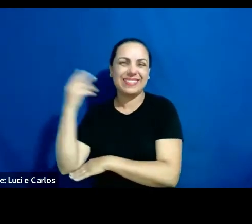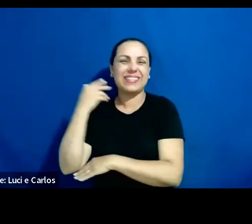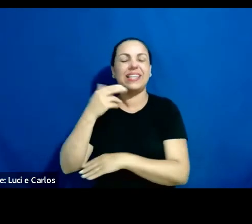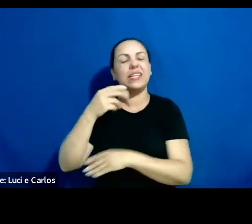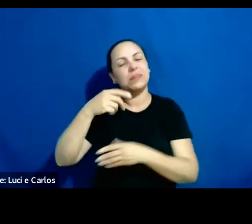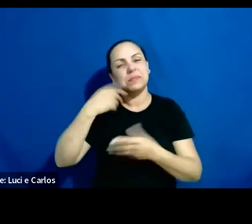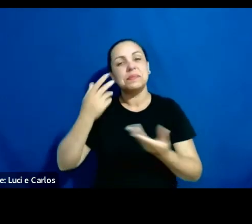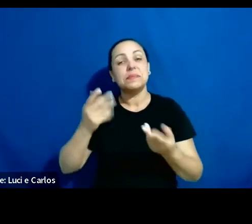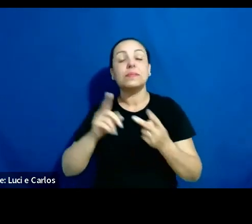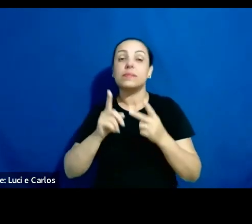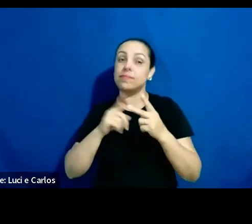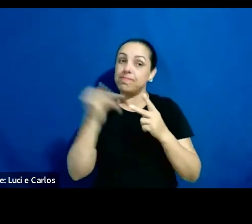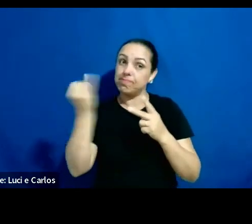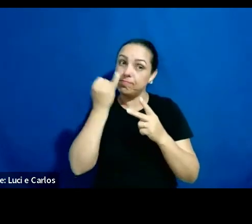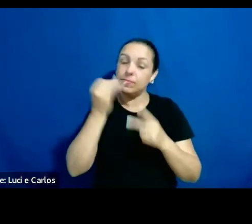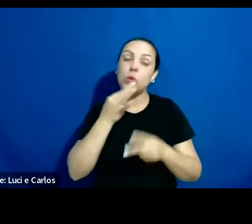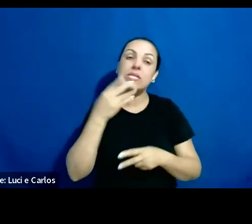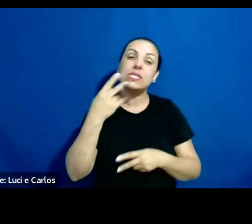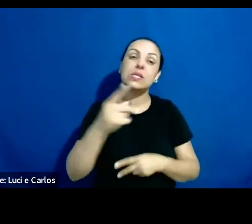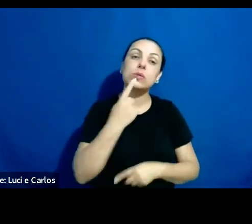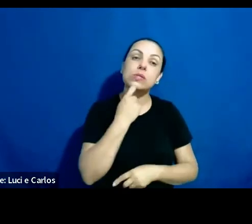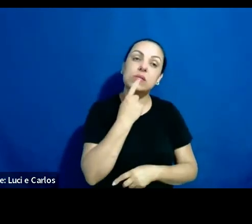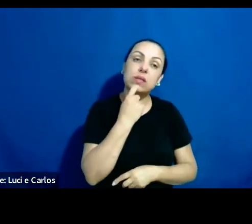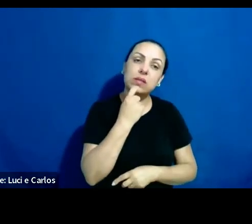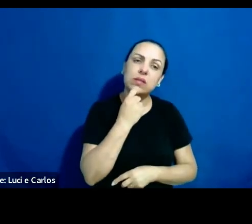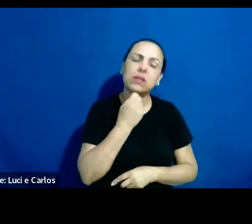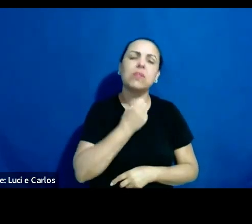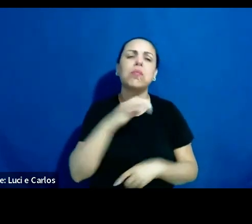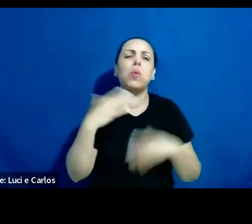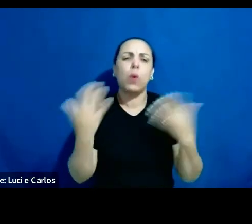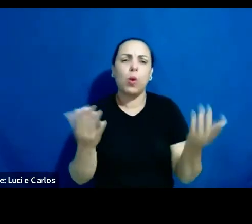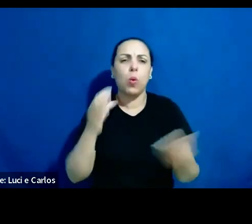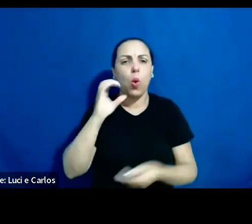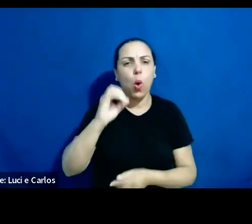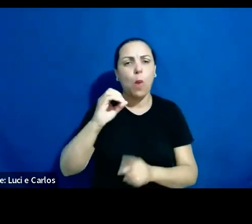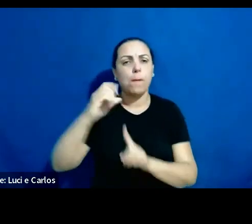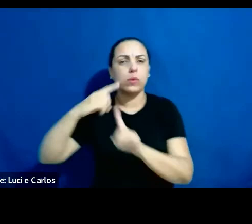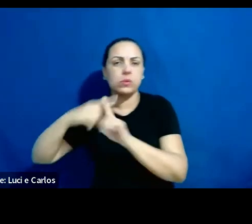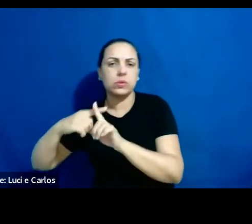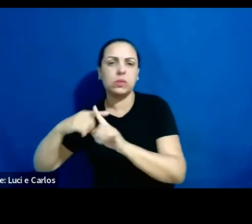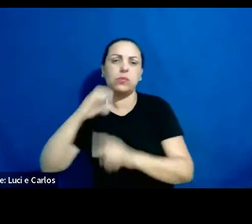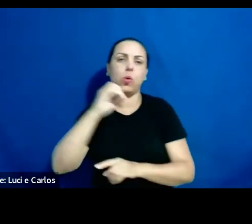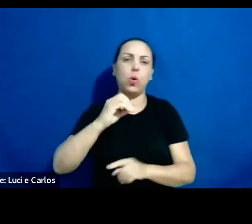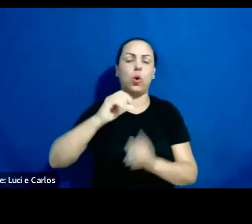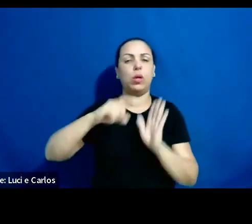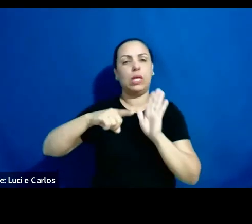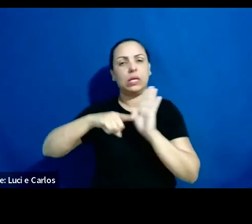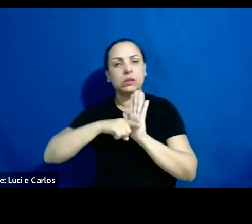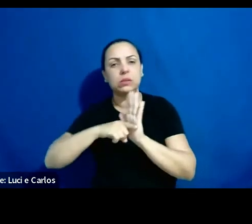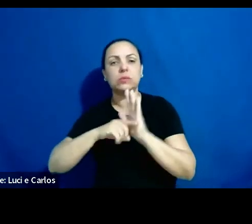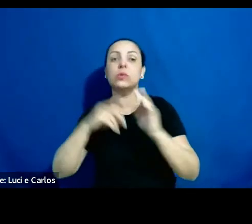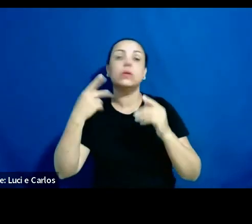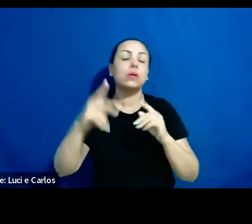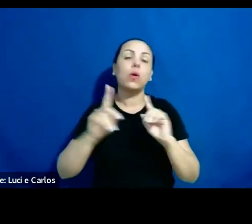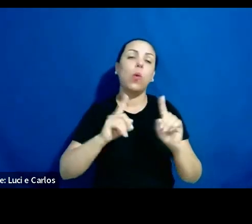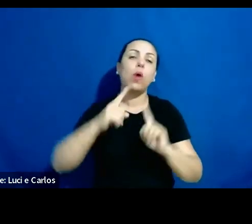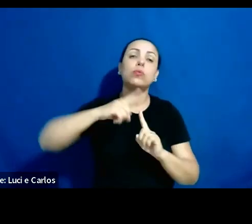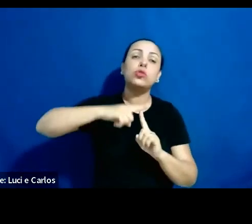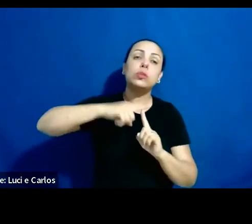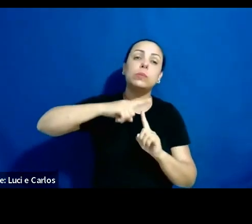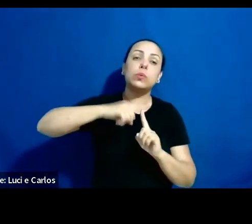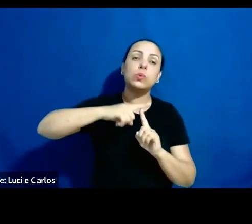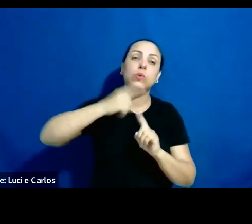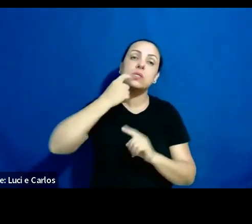não sabe o tipo do sangue. Qual é o seu tipo sanguíneo? Pai, não sei. Sei não. Esse carro que tu anda aí, tu bota o que nele? Qual é